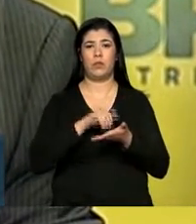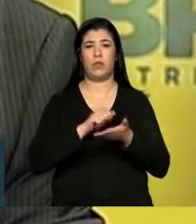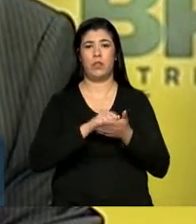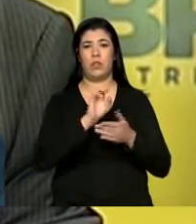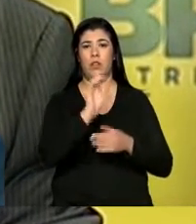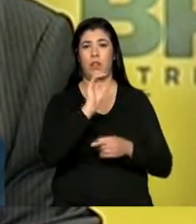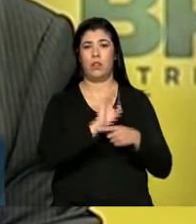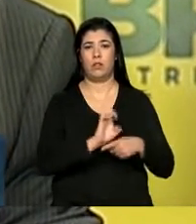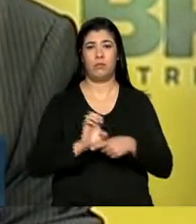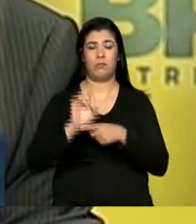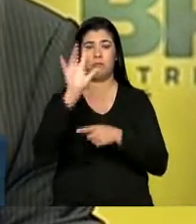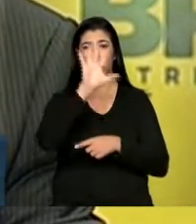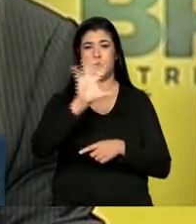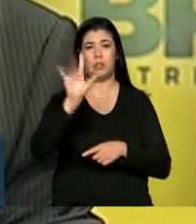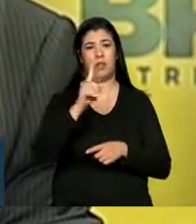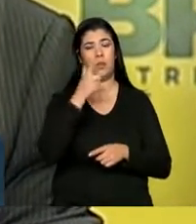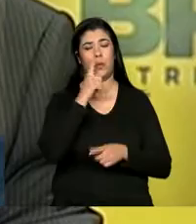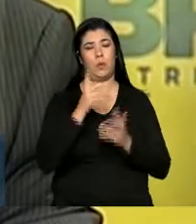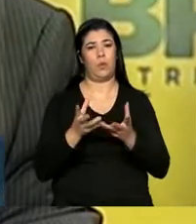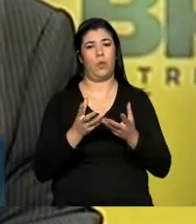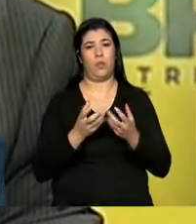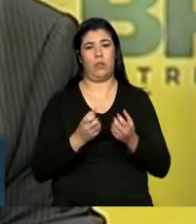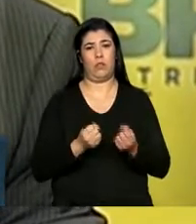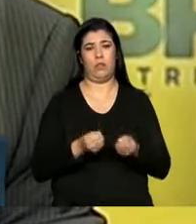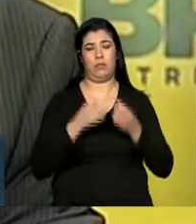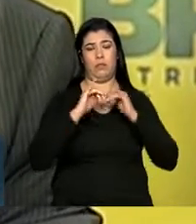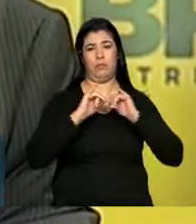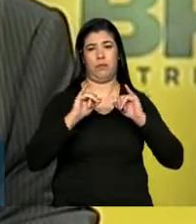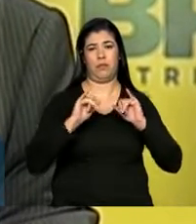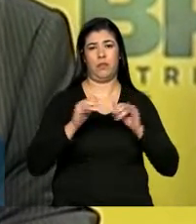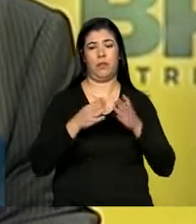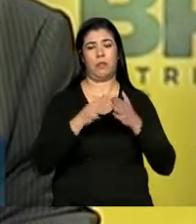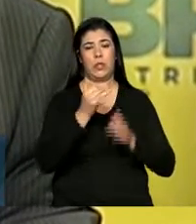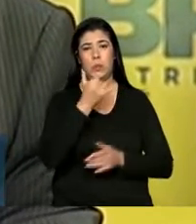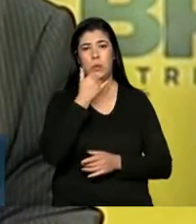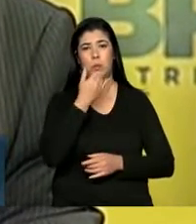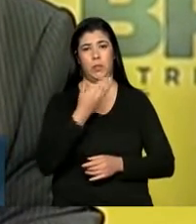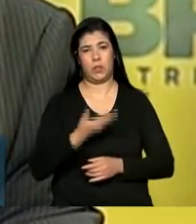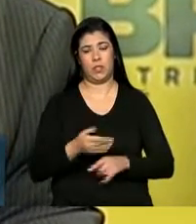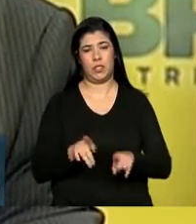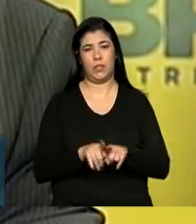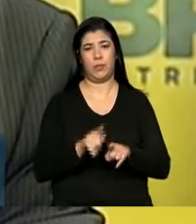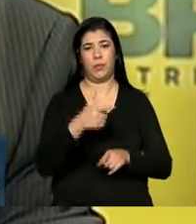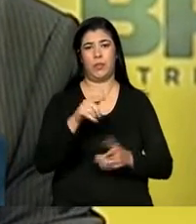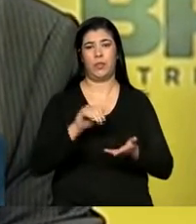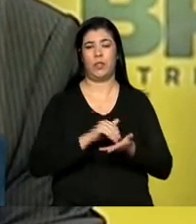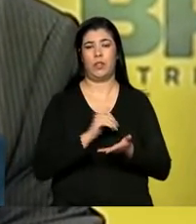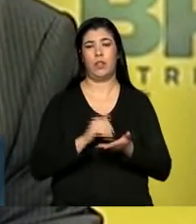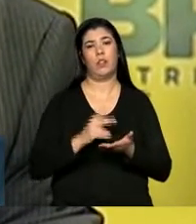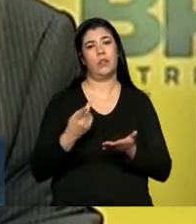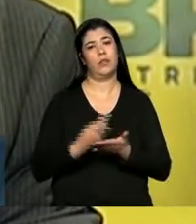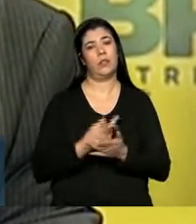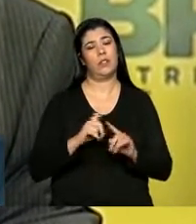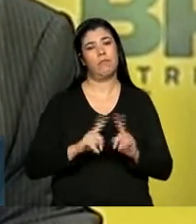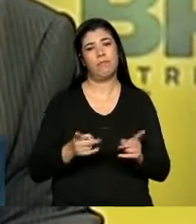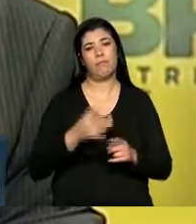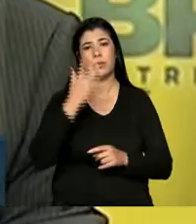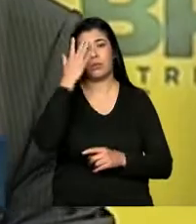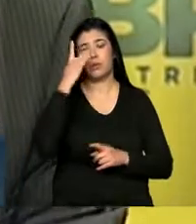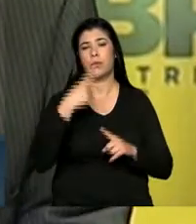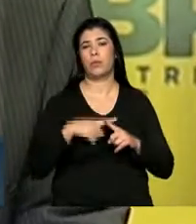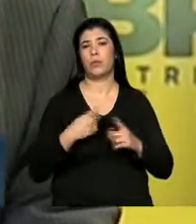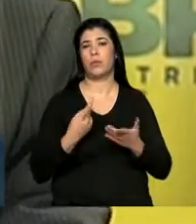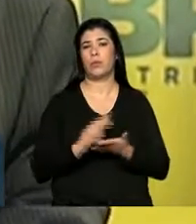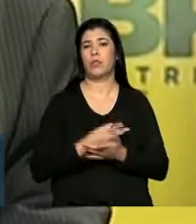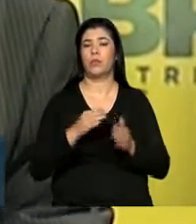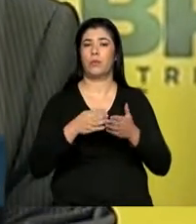recebessem. Peço desculpas a você, Eduardo, e aos demais secretários. Isso acontece, mas mesmo assim não deveria ter acontecido. Por